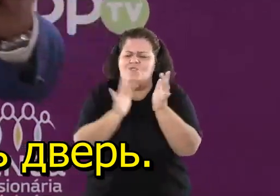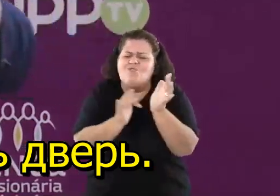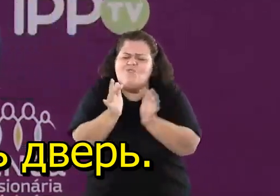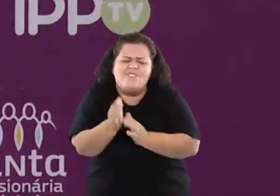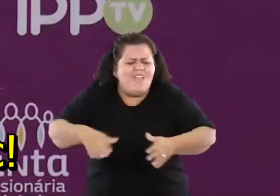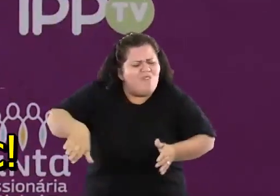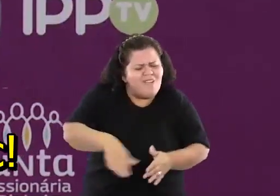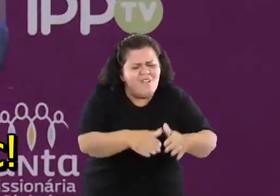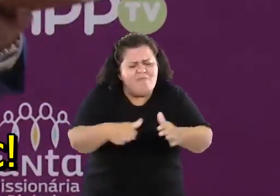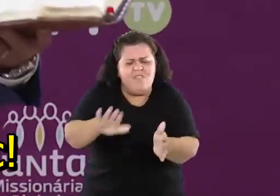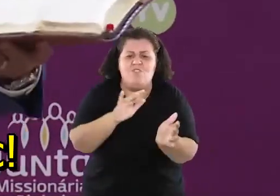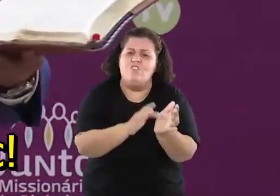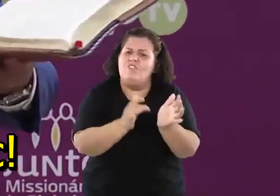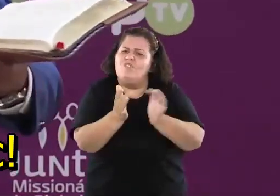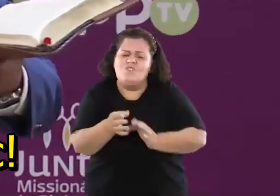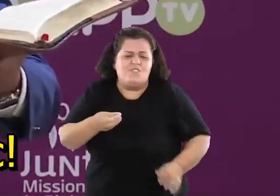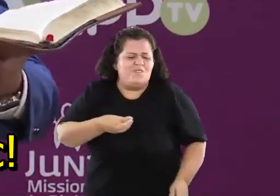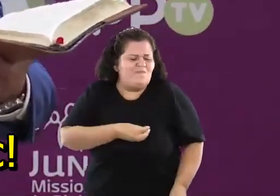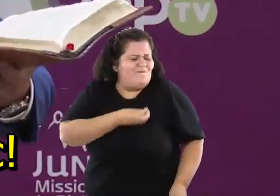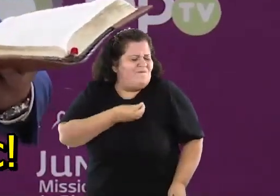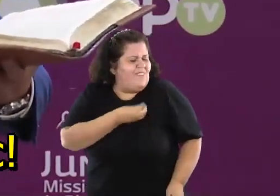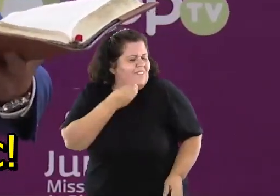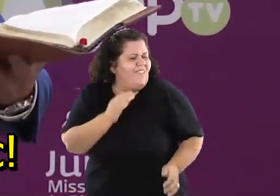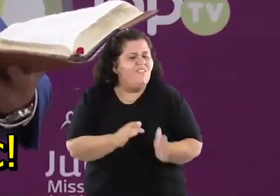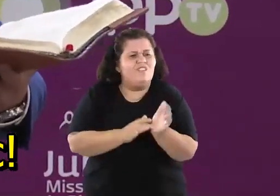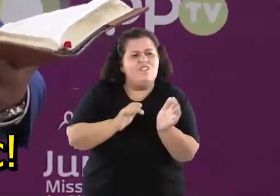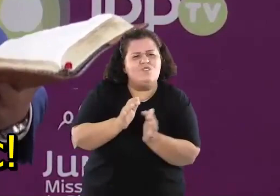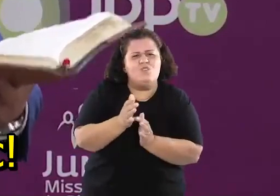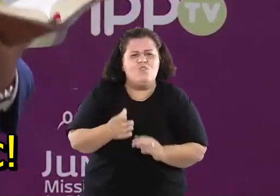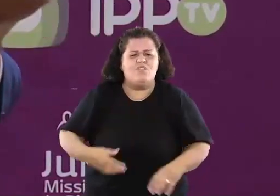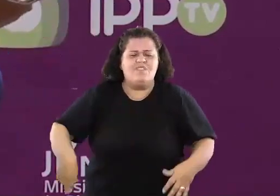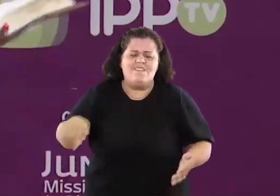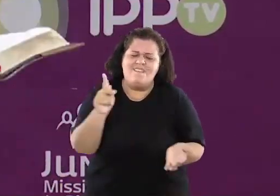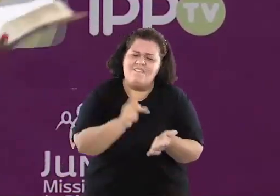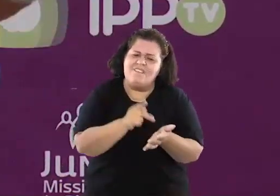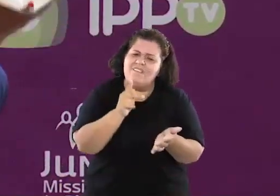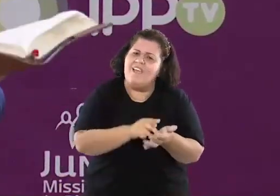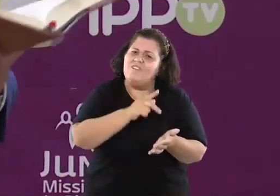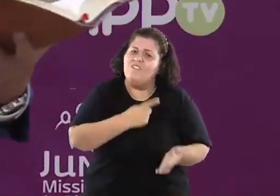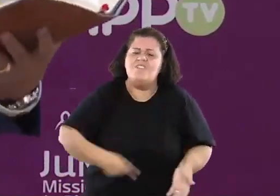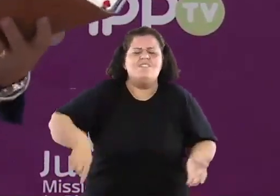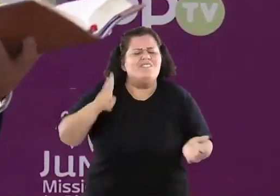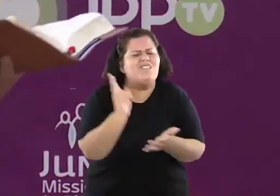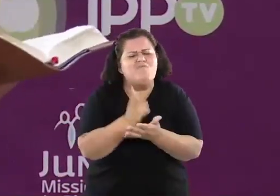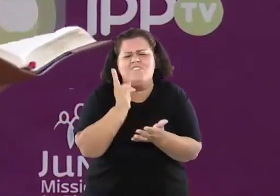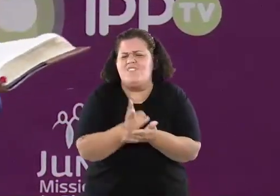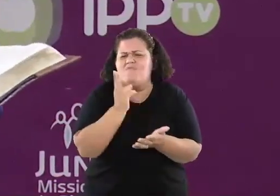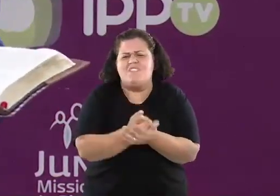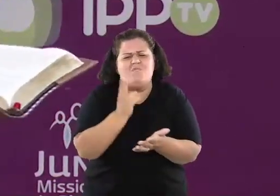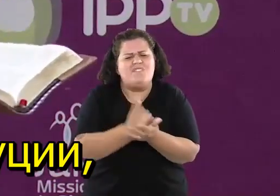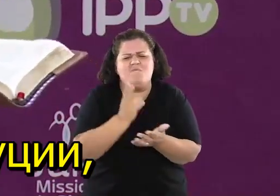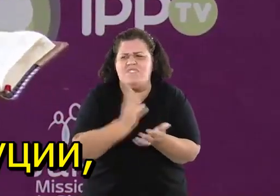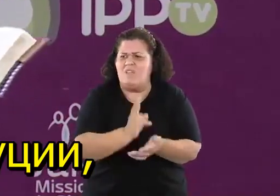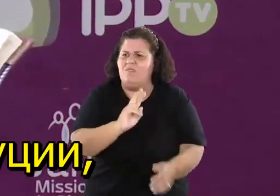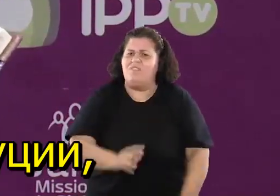porta. Nós não precisamos ter medo, porque Ele está indo à nossa frente. Louvado seja Deus! Nós não